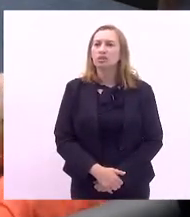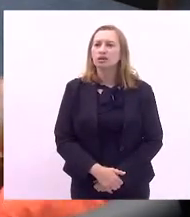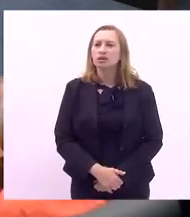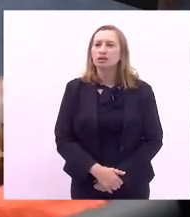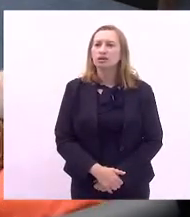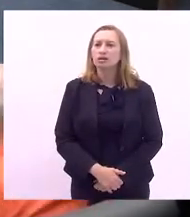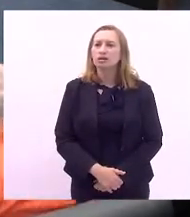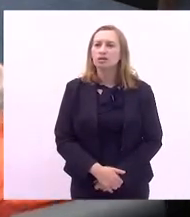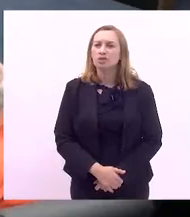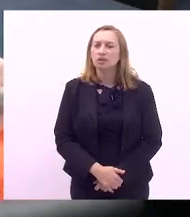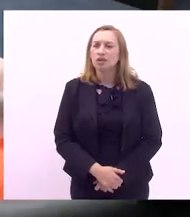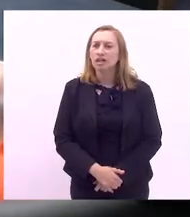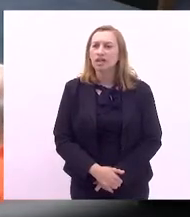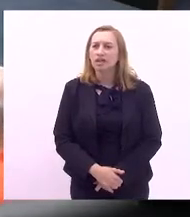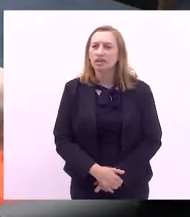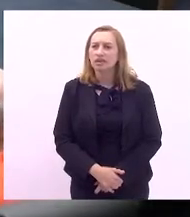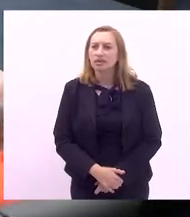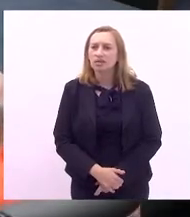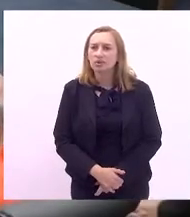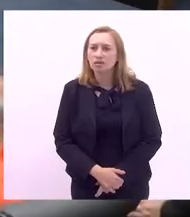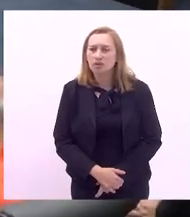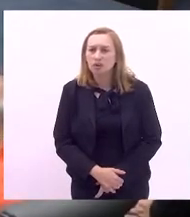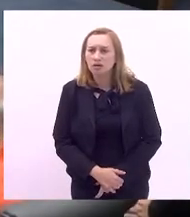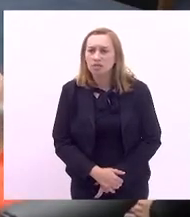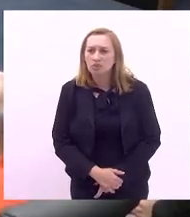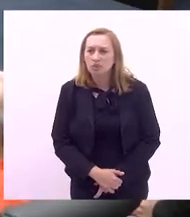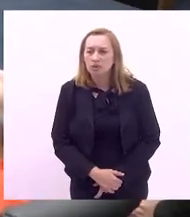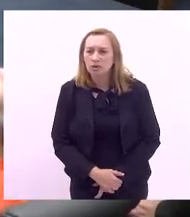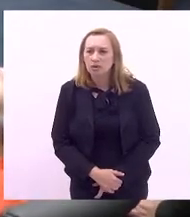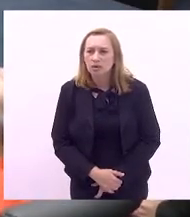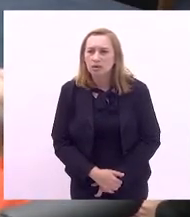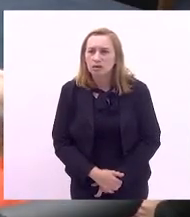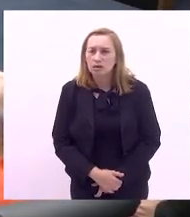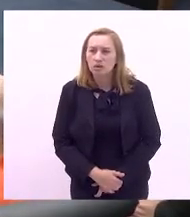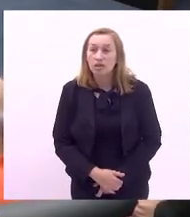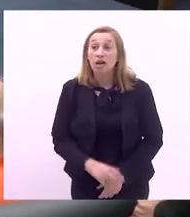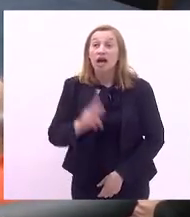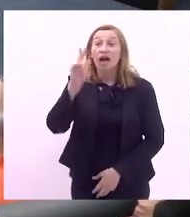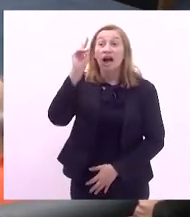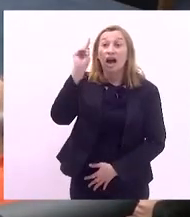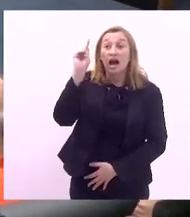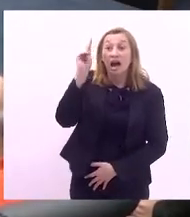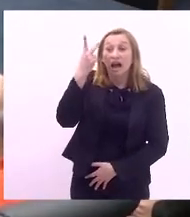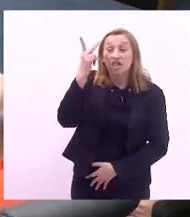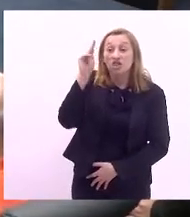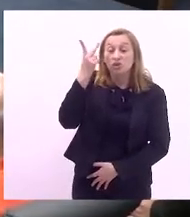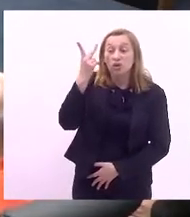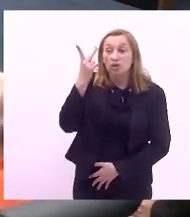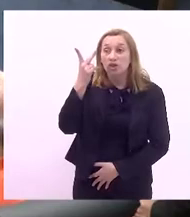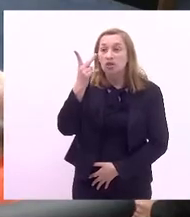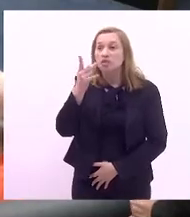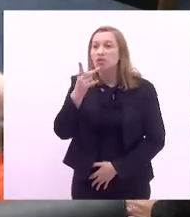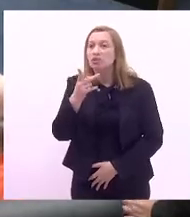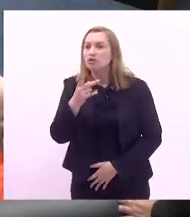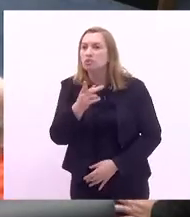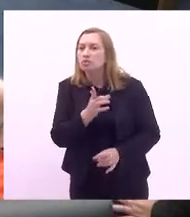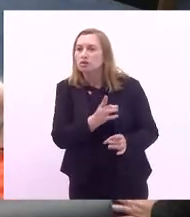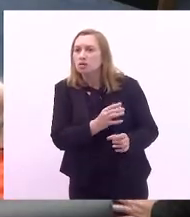A Amazing Grace o que retrata a história do Mercador de escravos